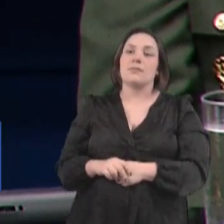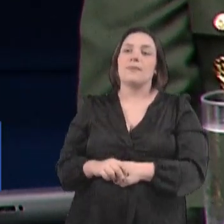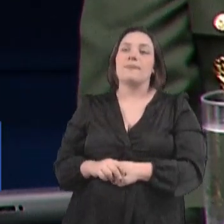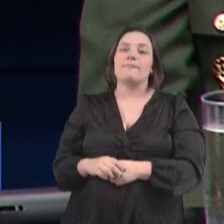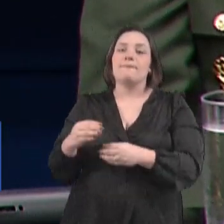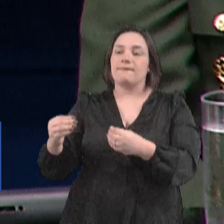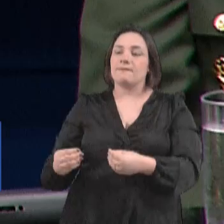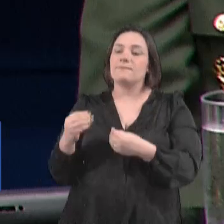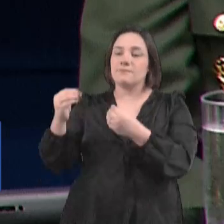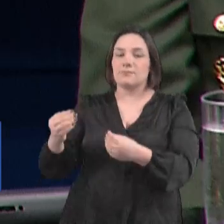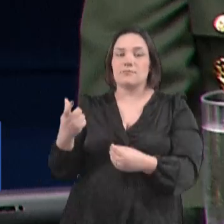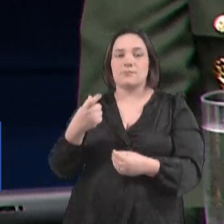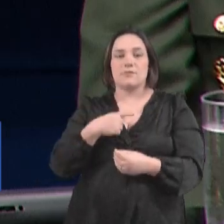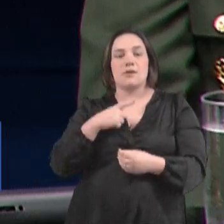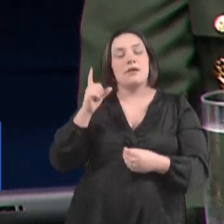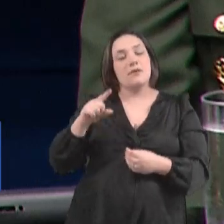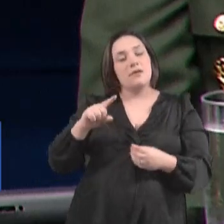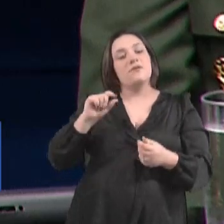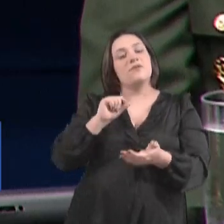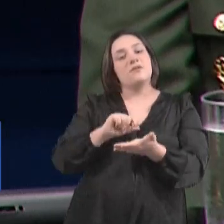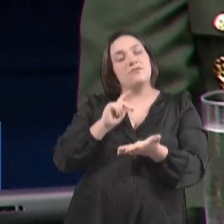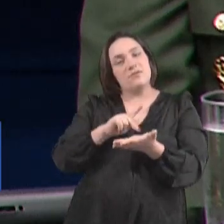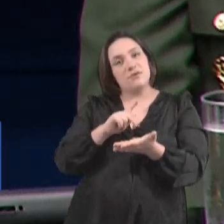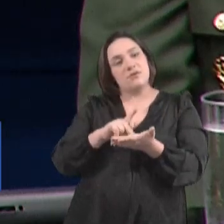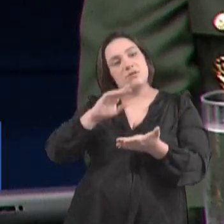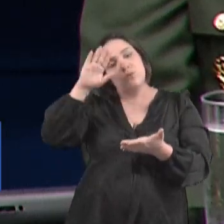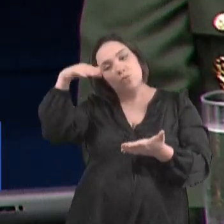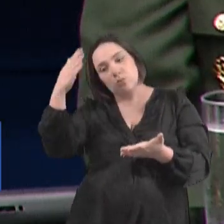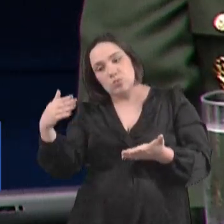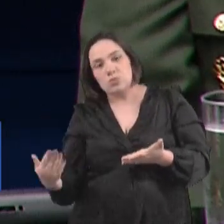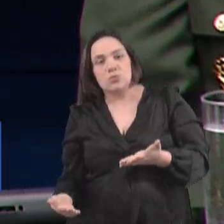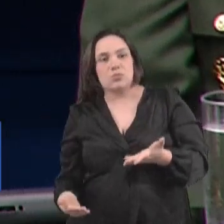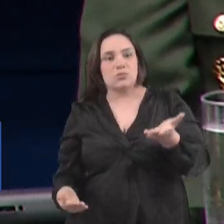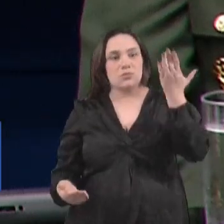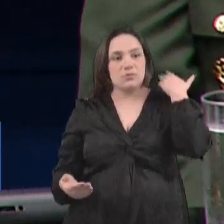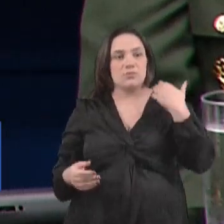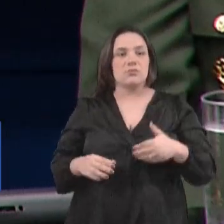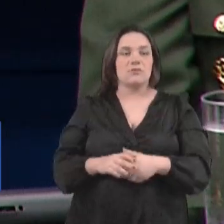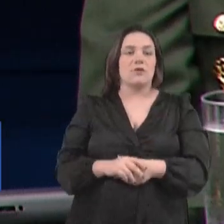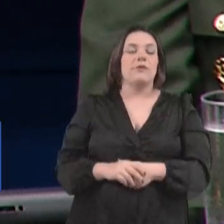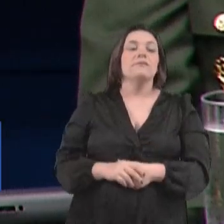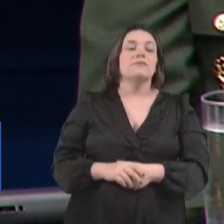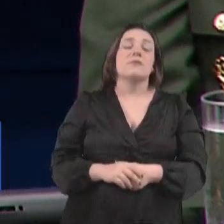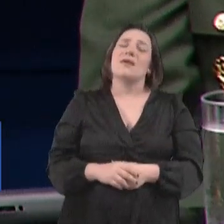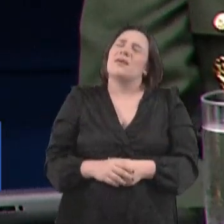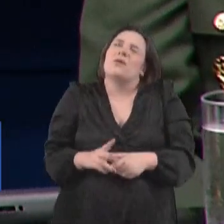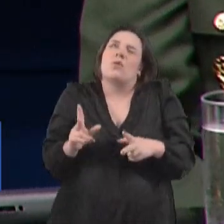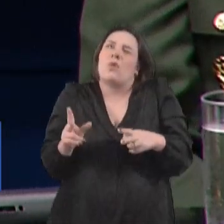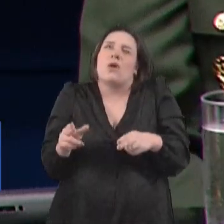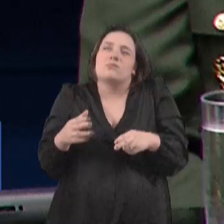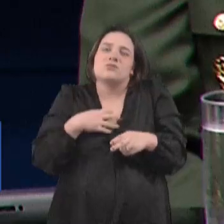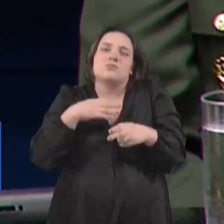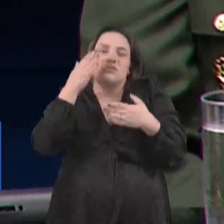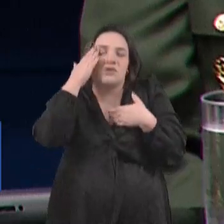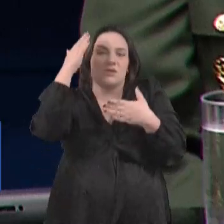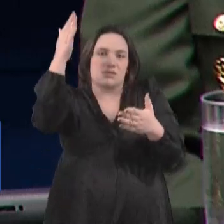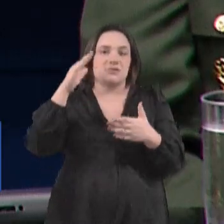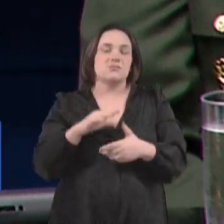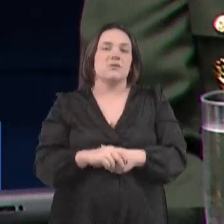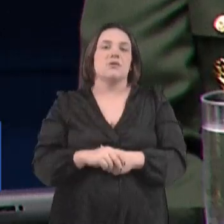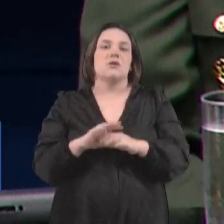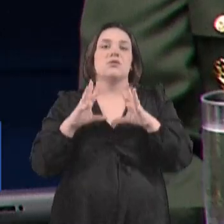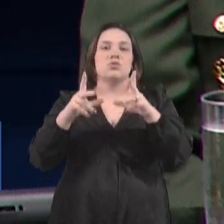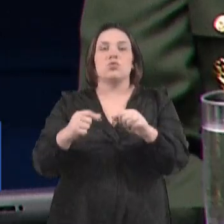essa medalha é reverenciar o passado, como numa prece de gratidão a